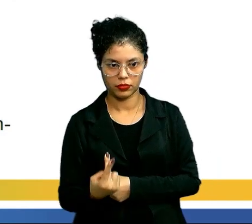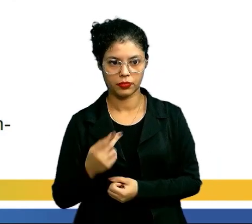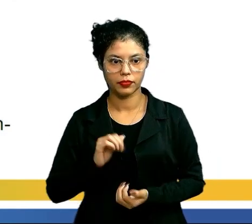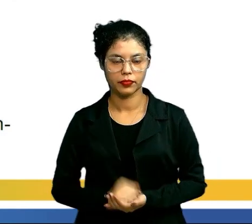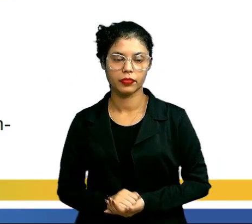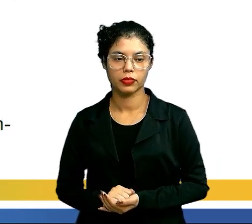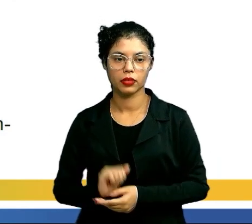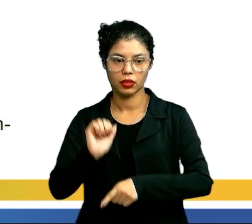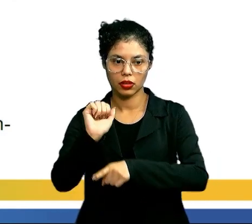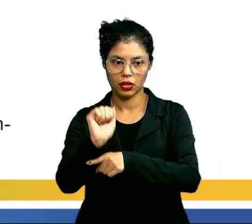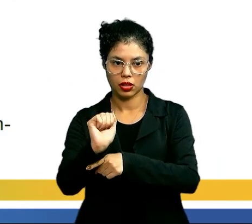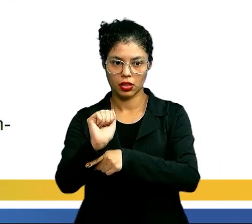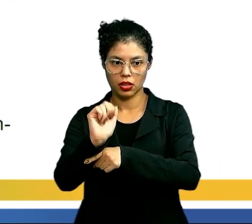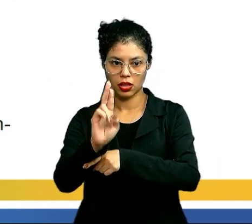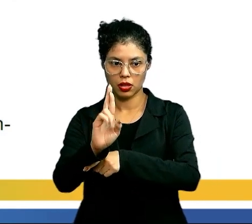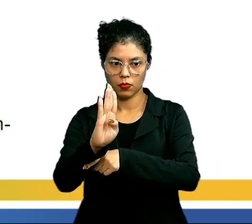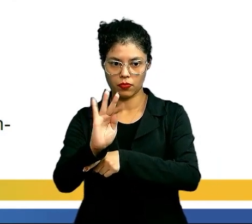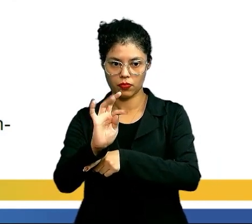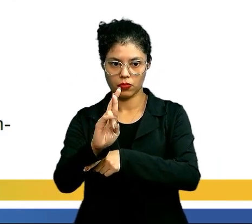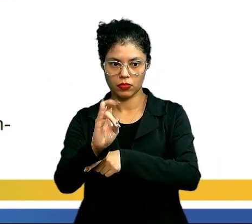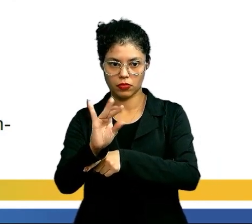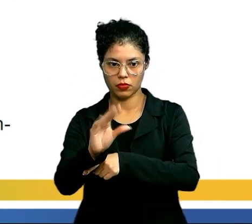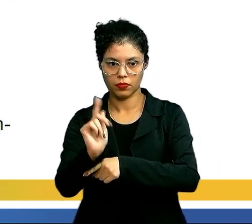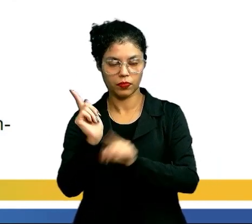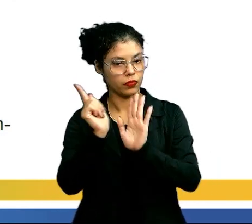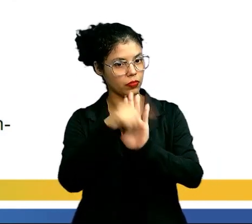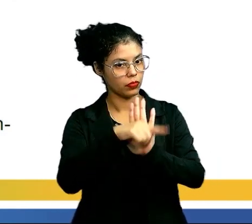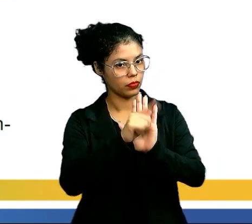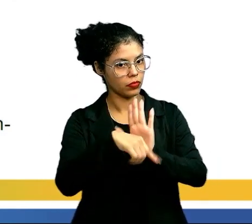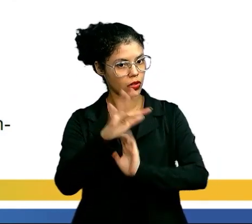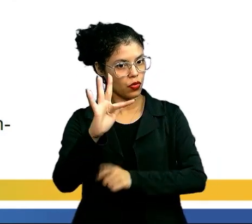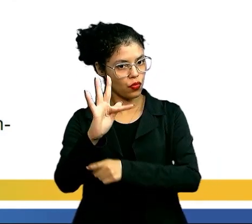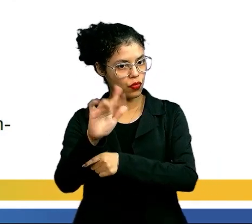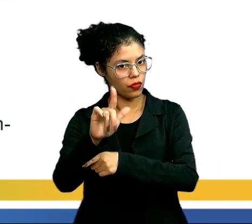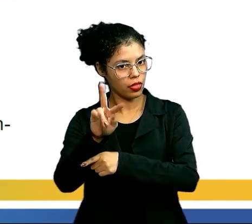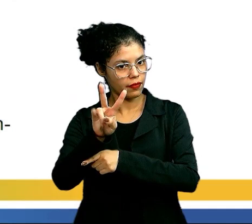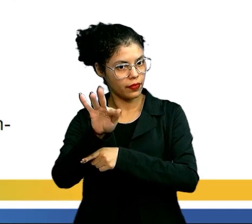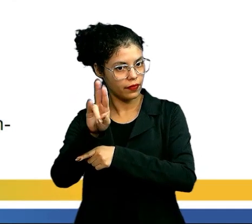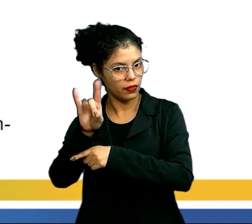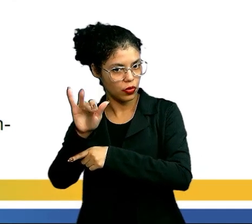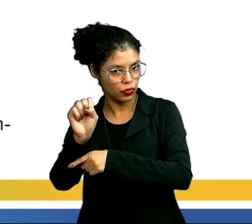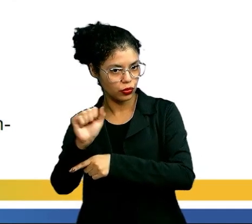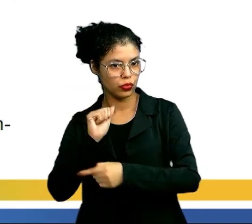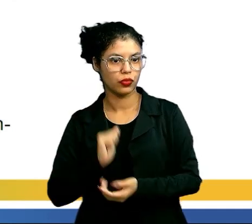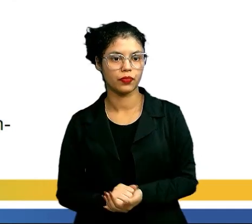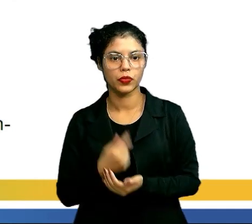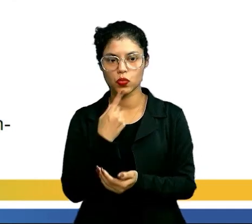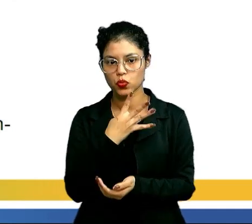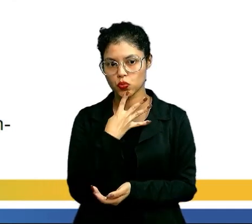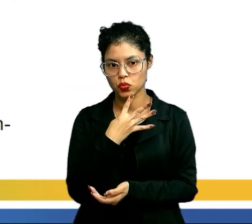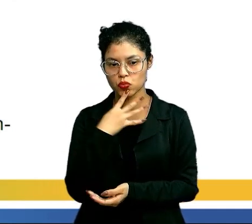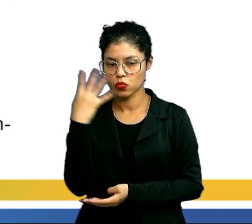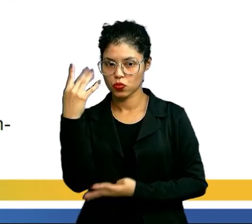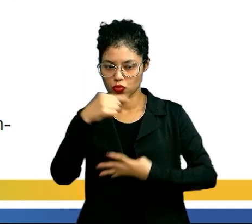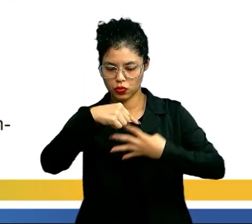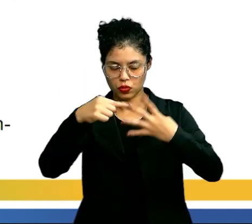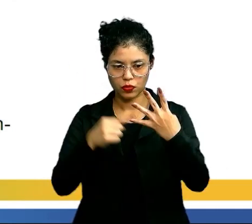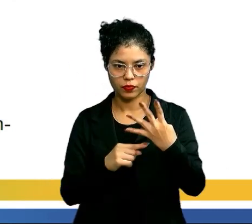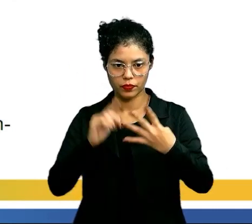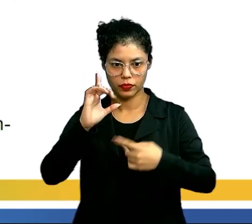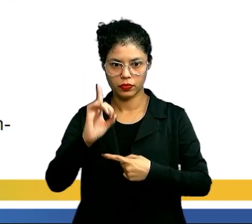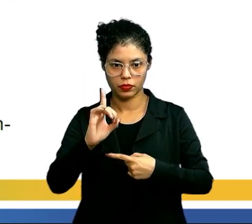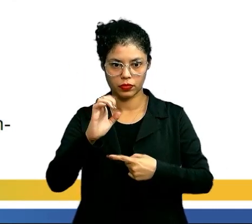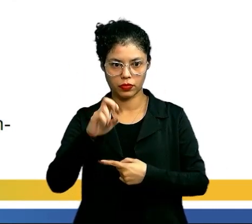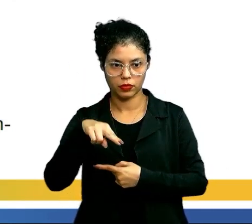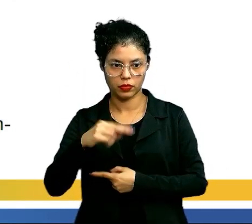RNA, considerado arbovírus do gênero Flavivírus, tá? São conhecidos 4 tipos de